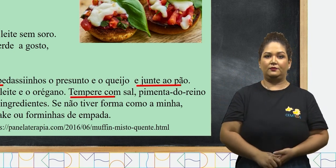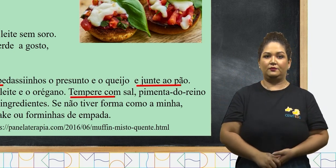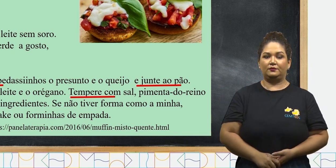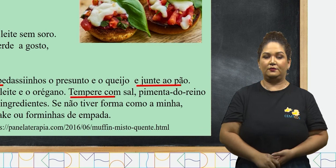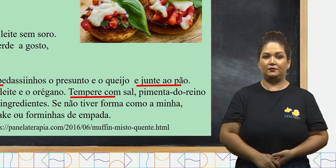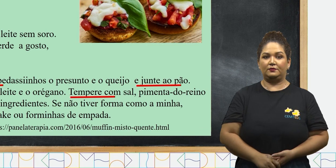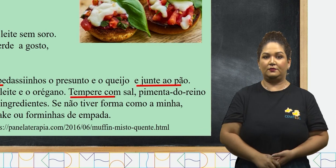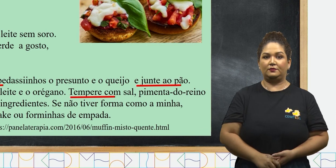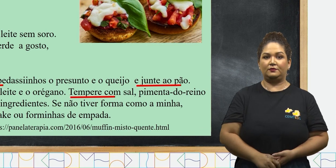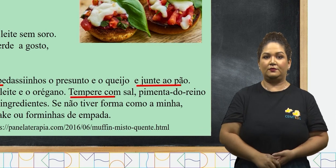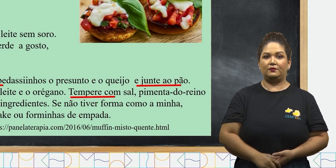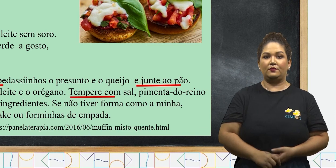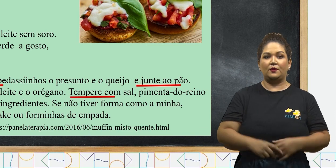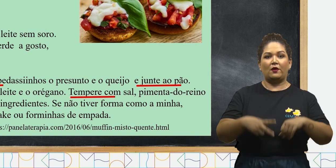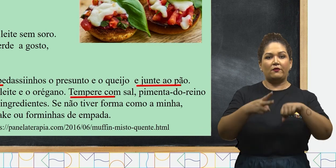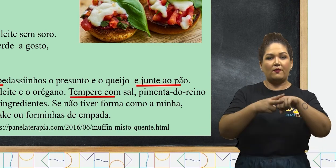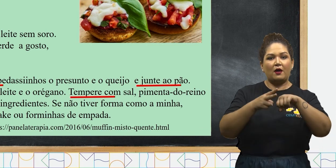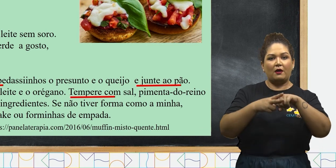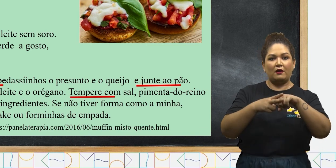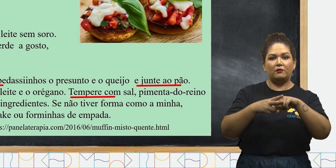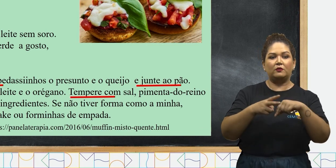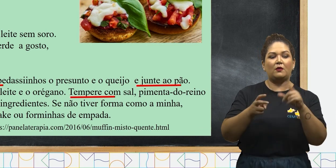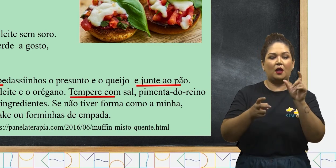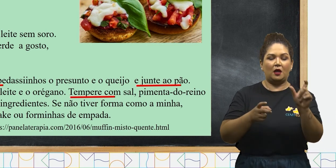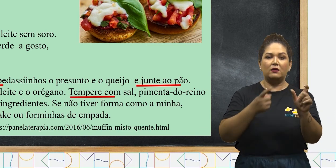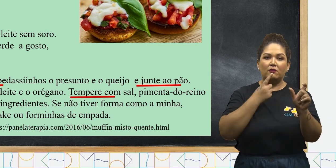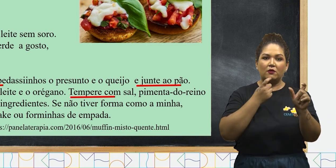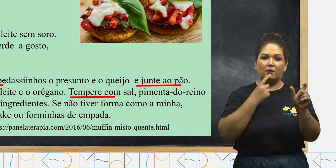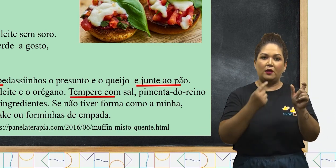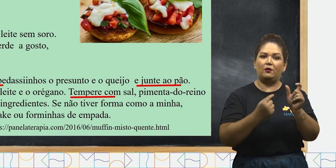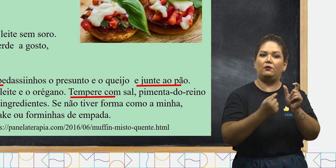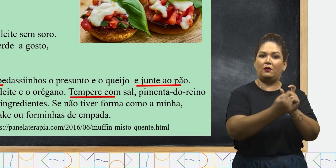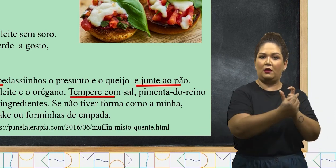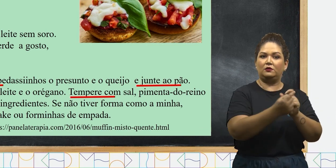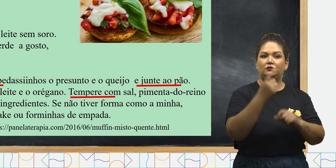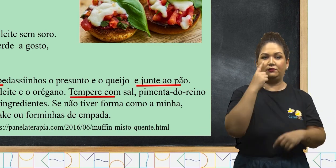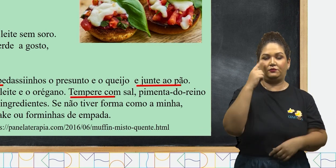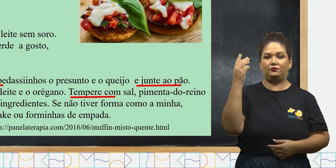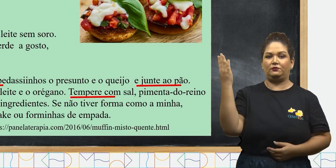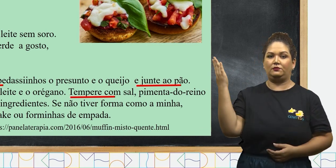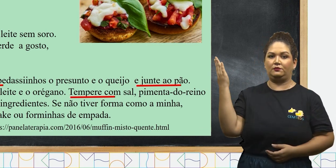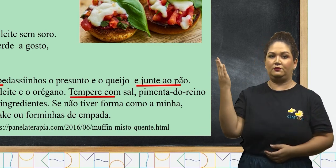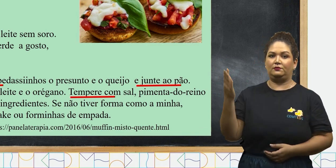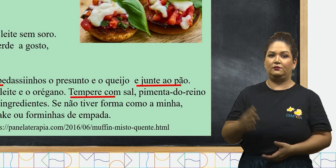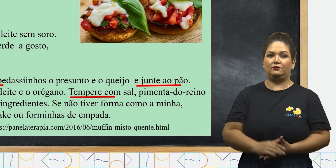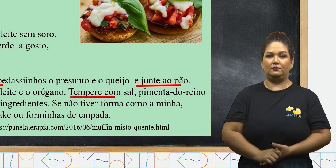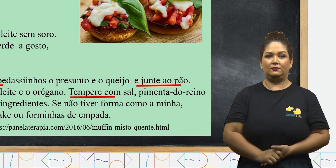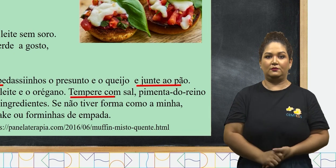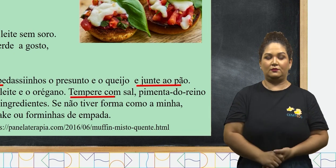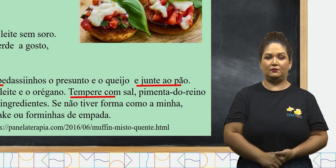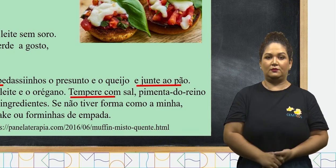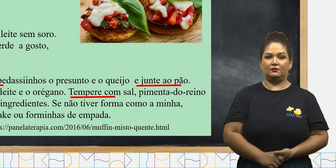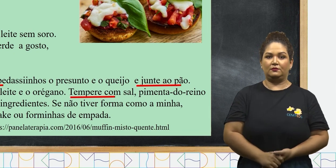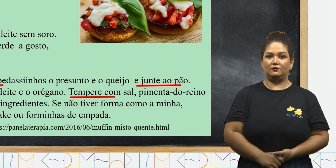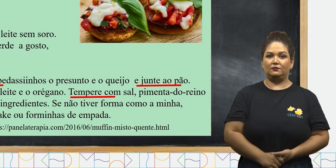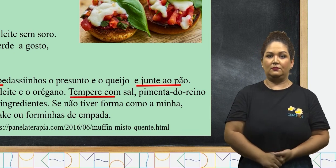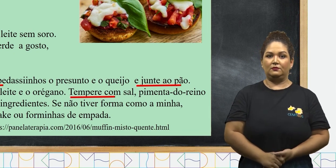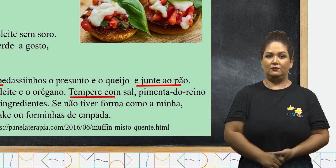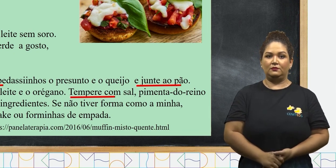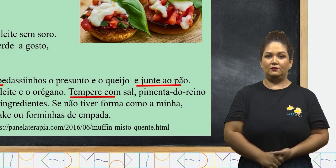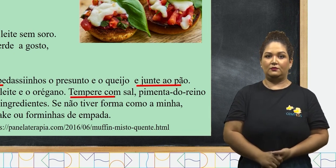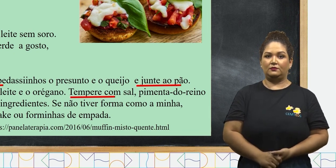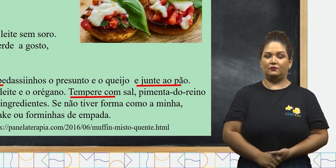de fazer. Observe. Pique, corte, junte, misture,